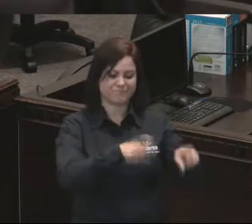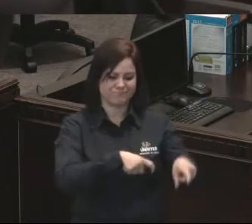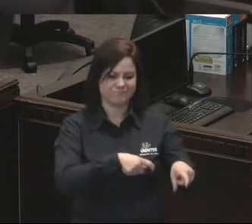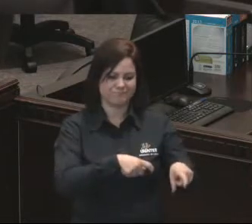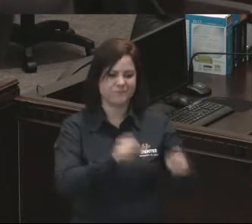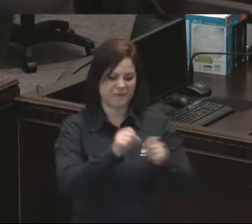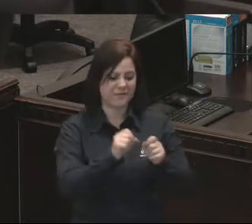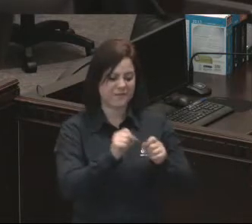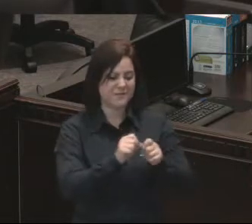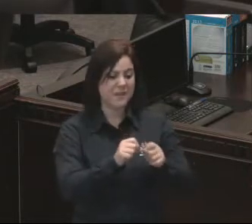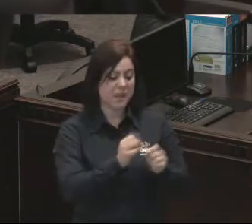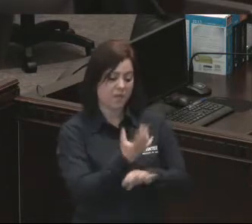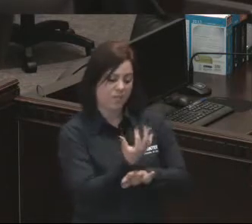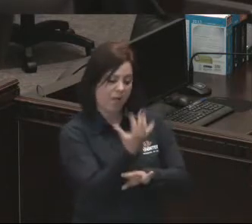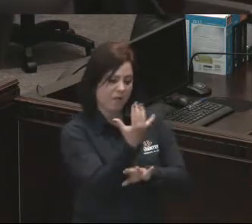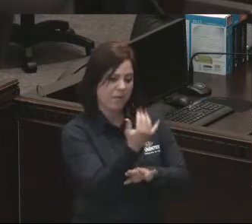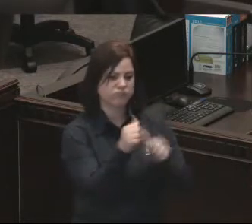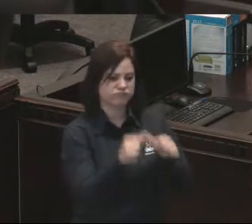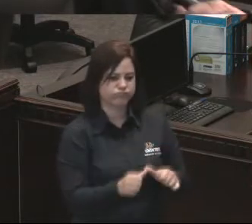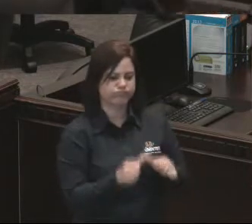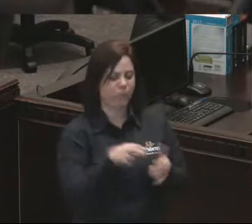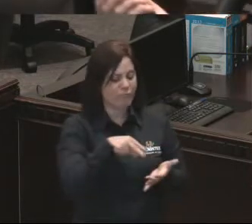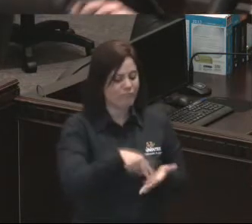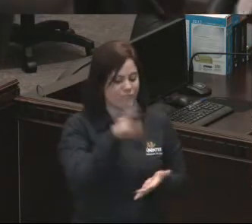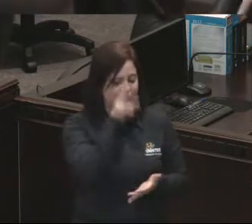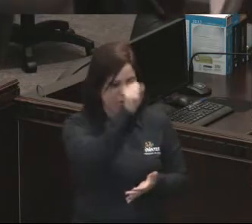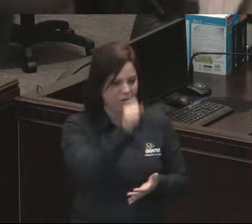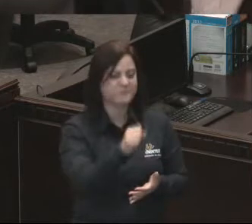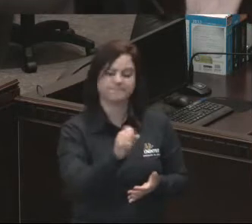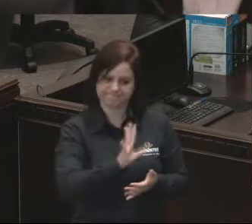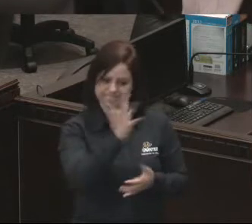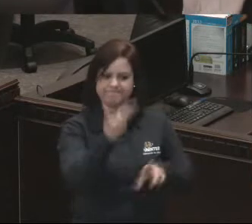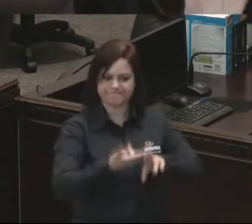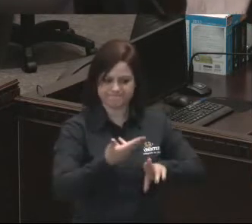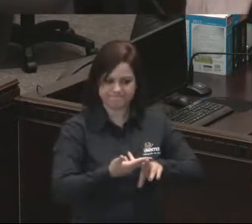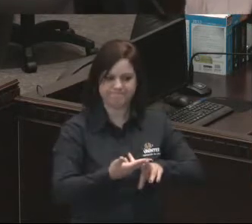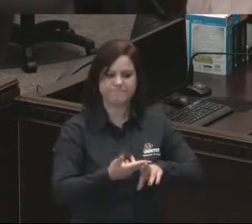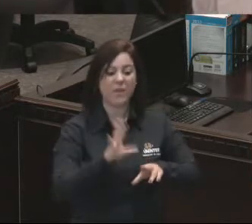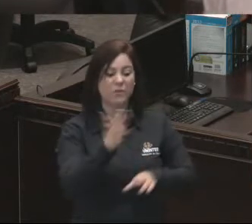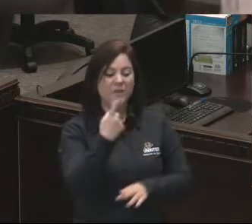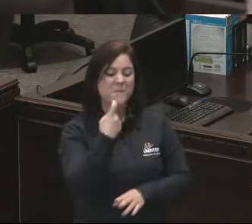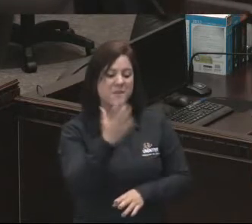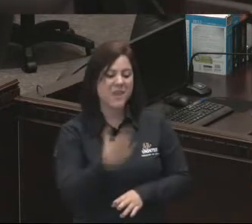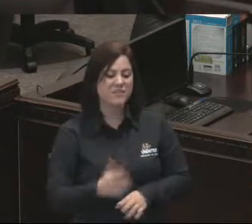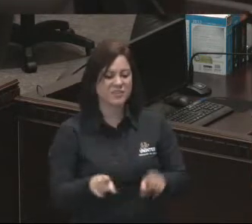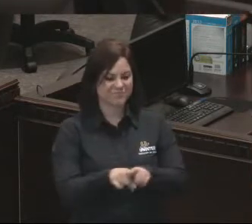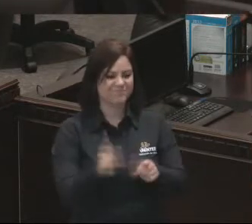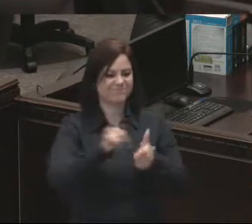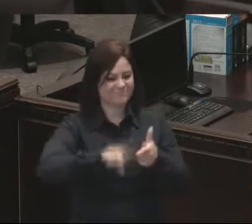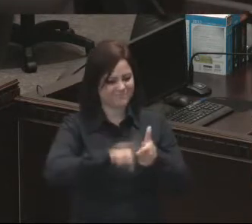planta. Então, também causou, né, causa várias mortalidades nos peixes, que